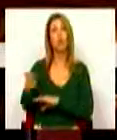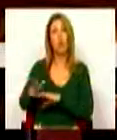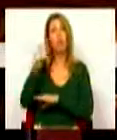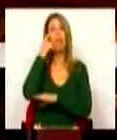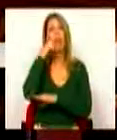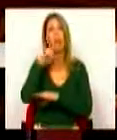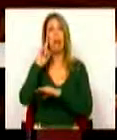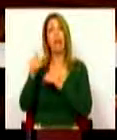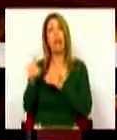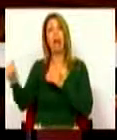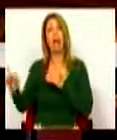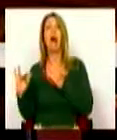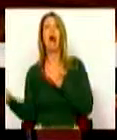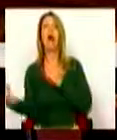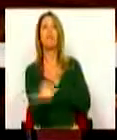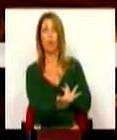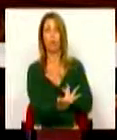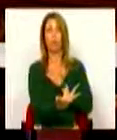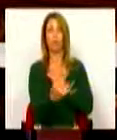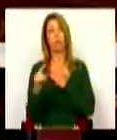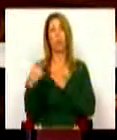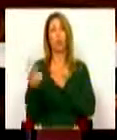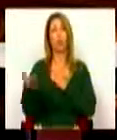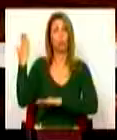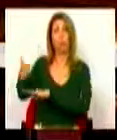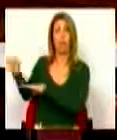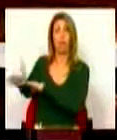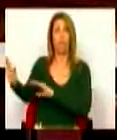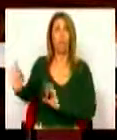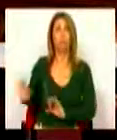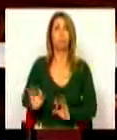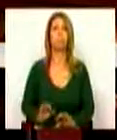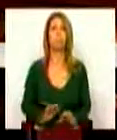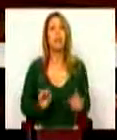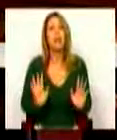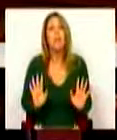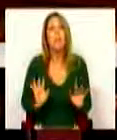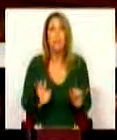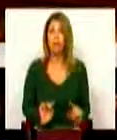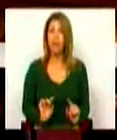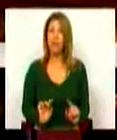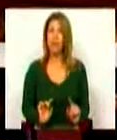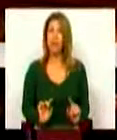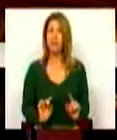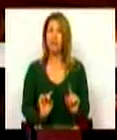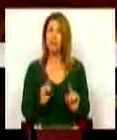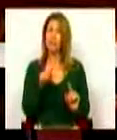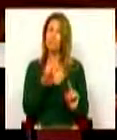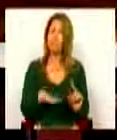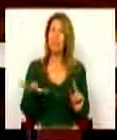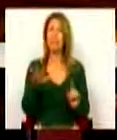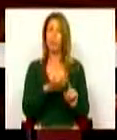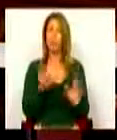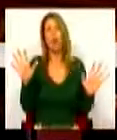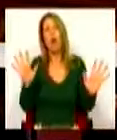periféricos e deixando muitos para trás. Mas será esta tendência uma inevitabilidade? Não